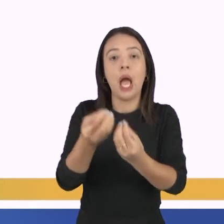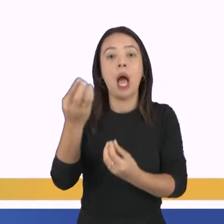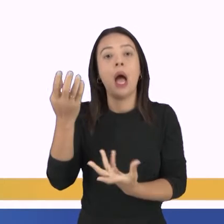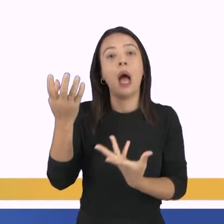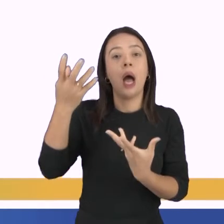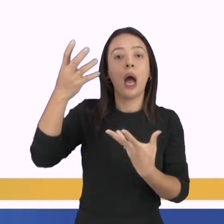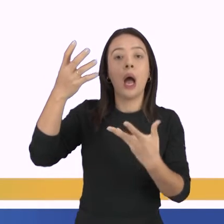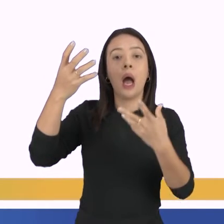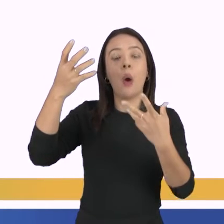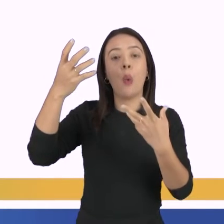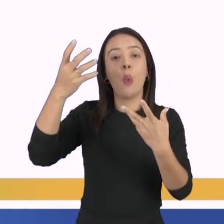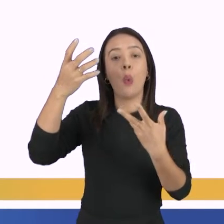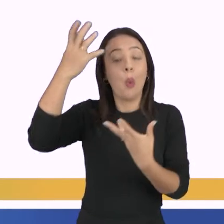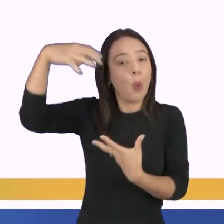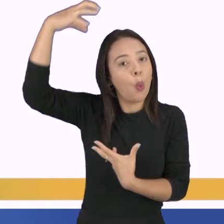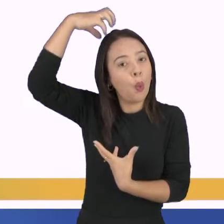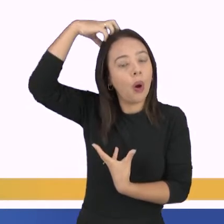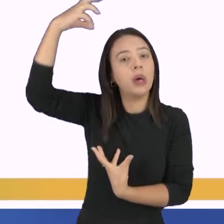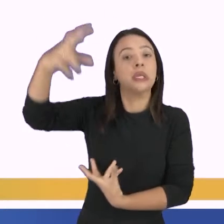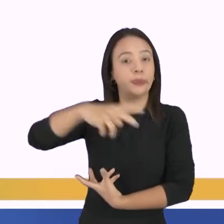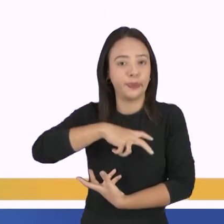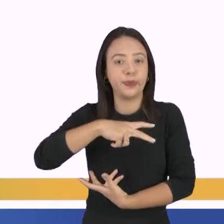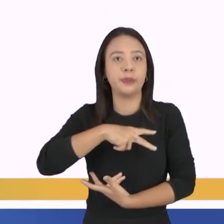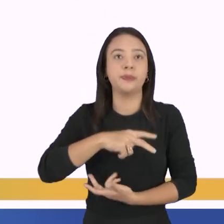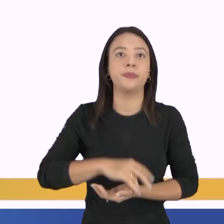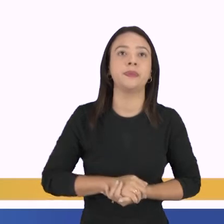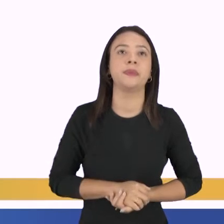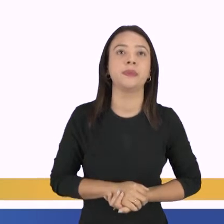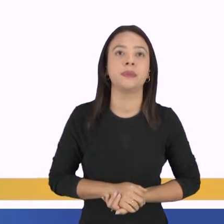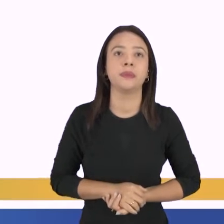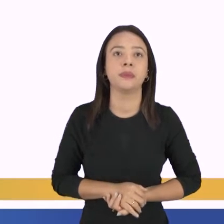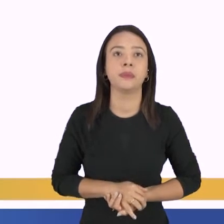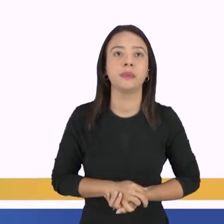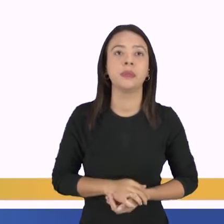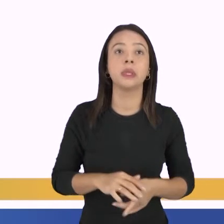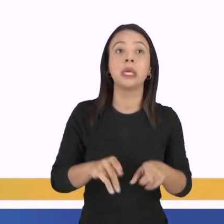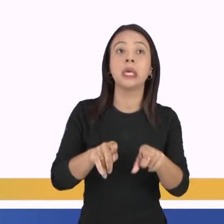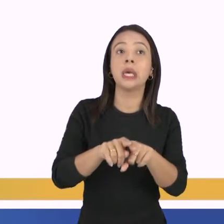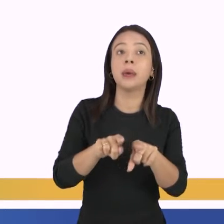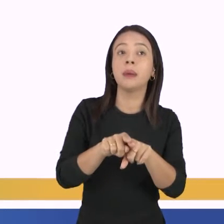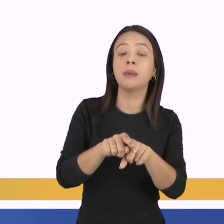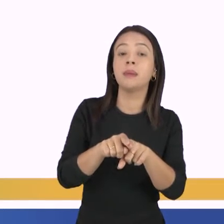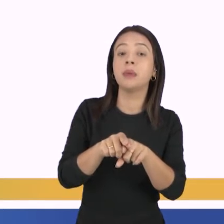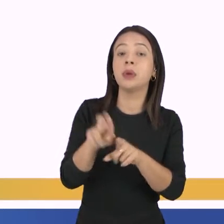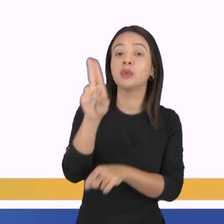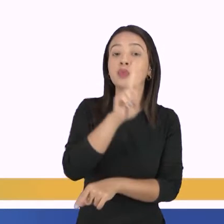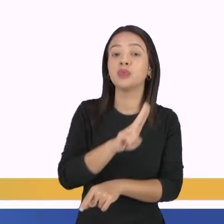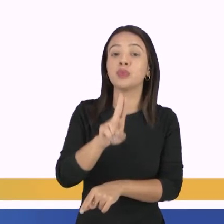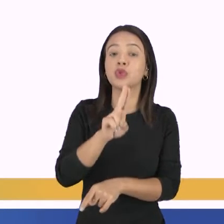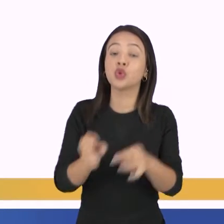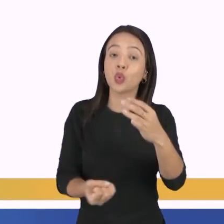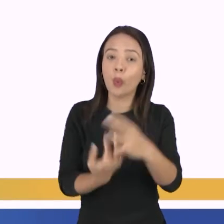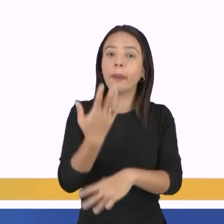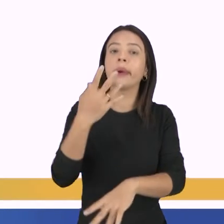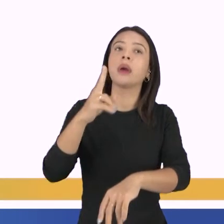população, nessa sociedade que surgiu, né, a utilização e a descoberta do chocolate.